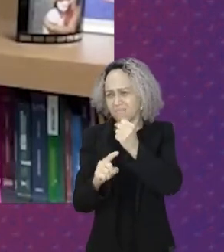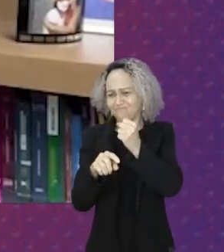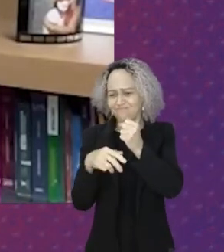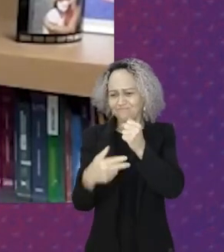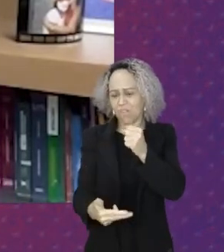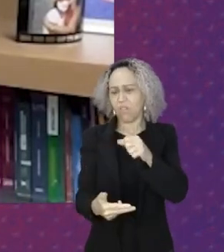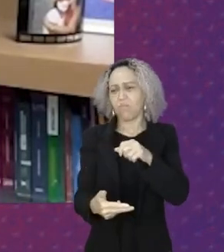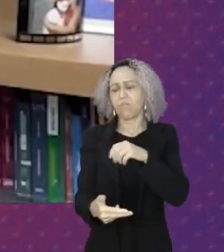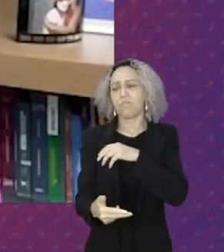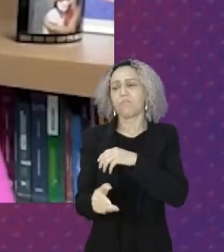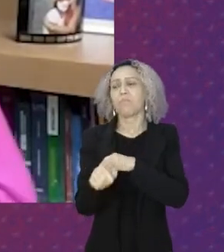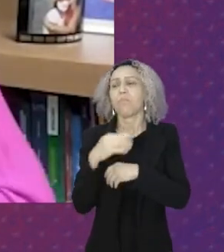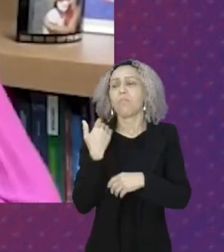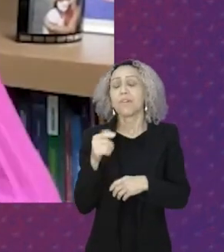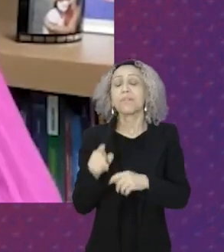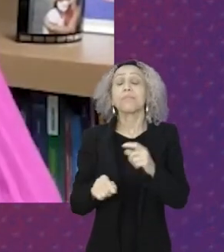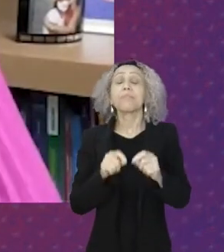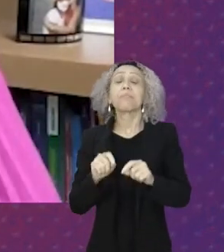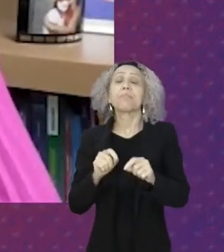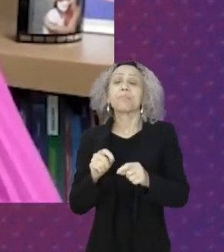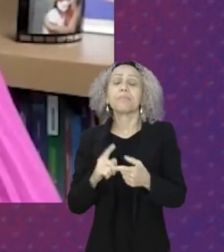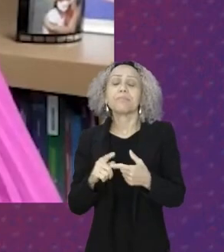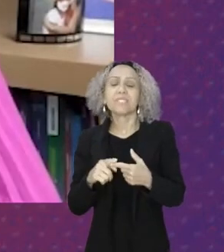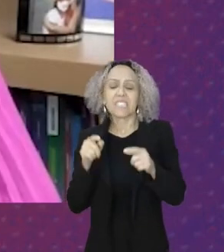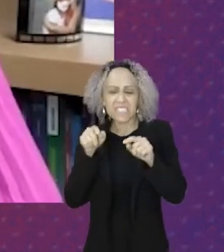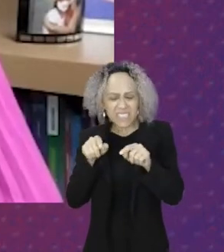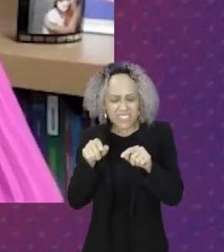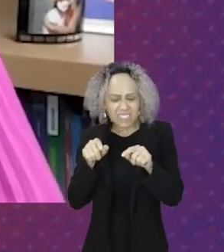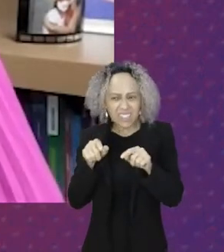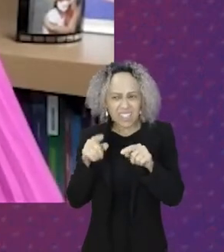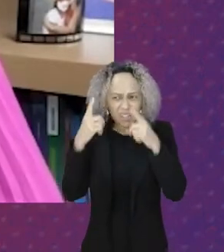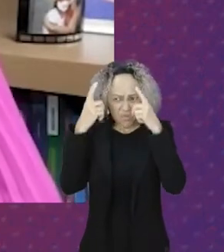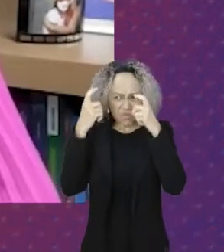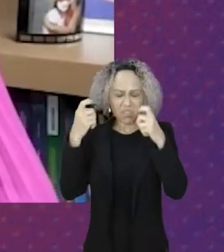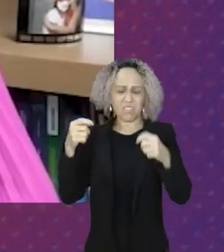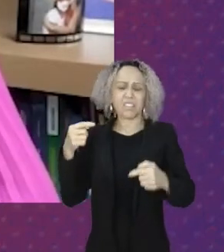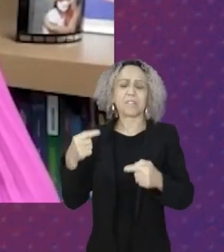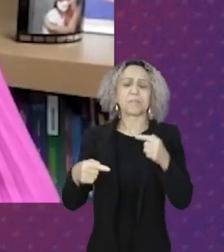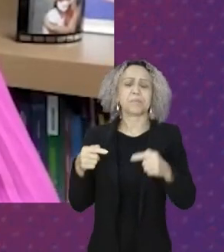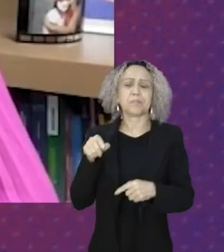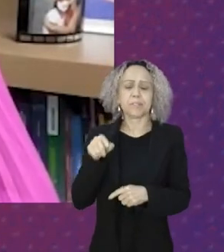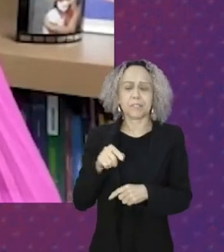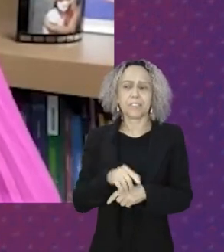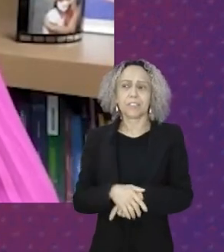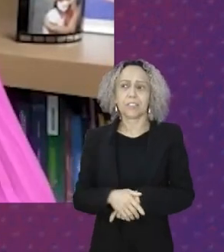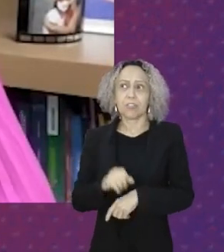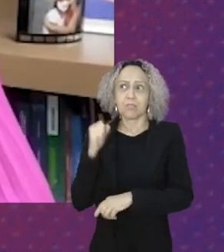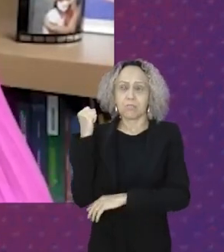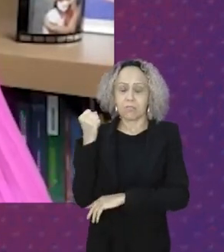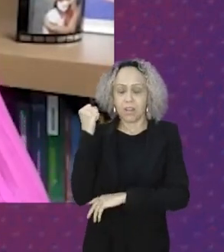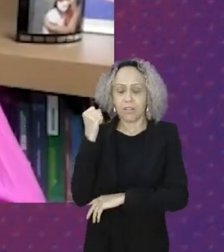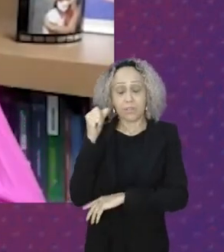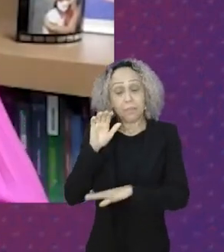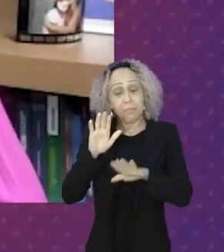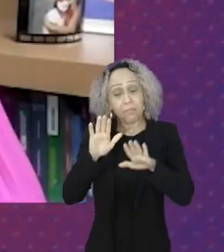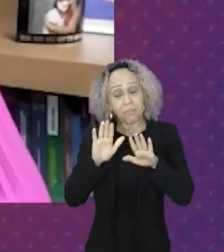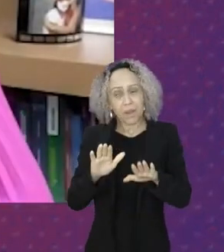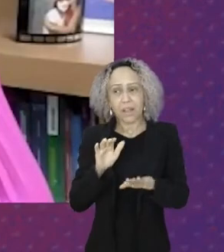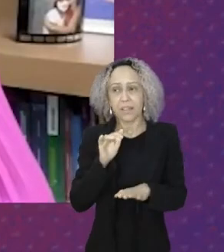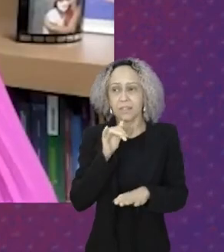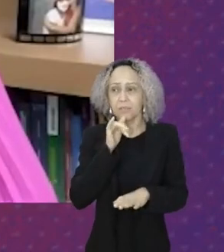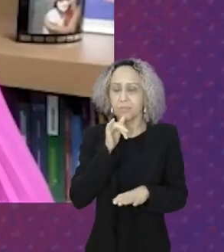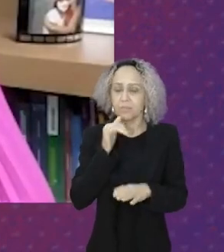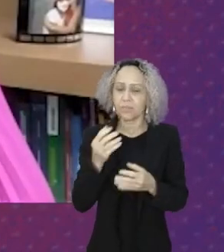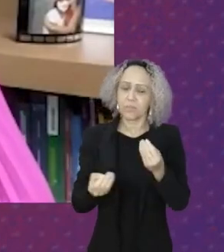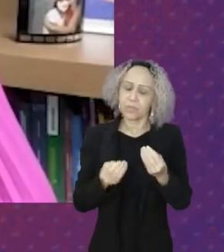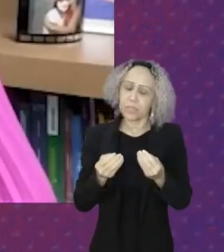extremo da violência política. Mas quando essa violência política vai acontecer, a mulher já foi intimidada por fazer